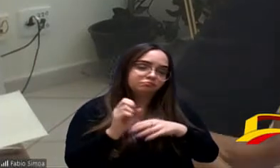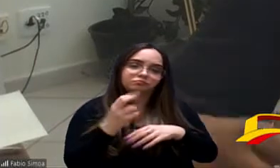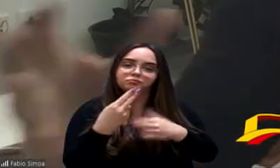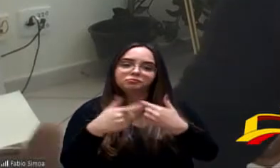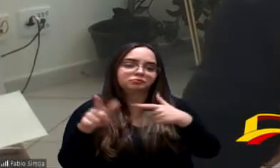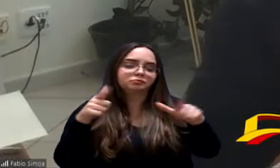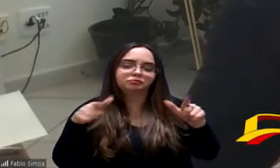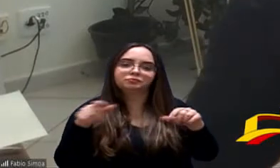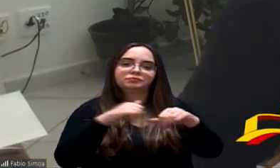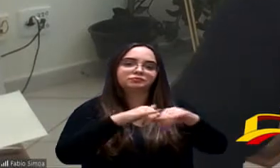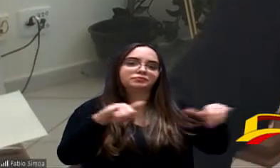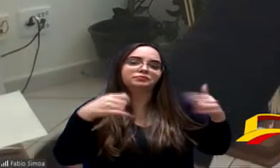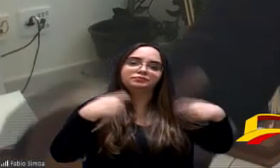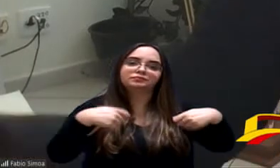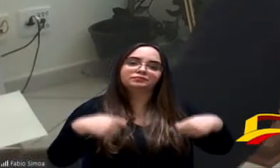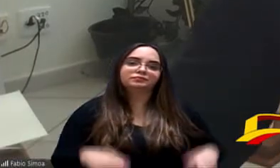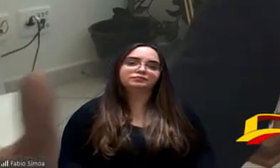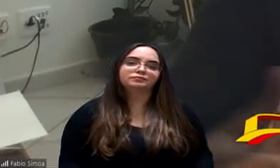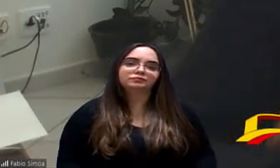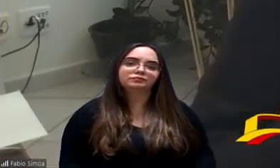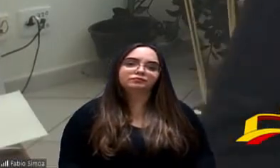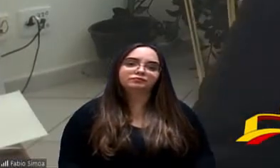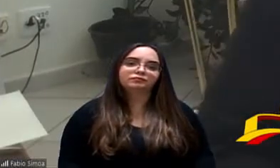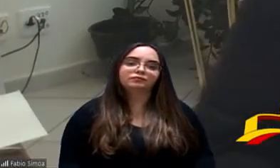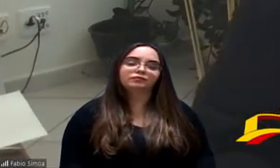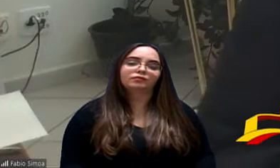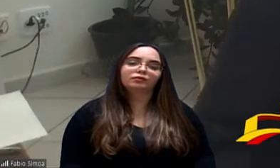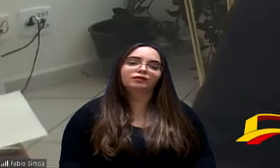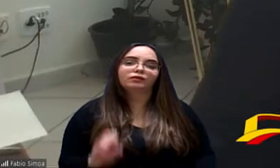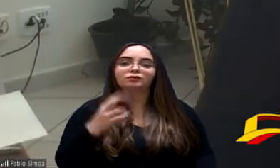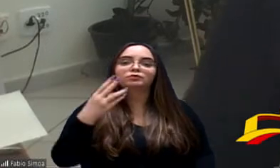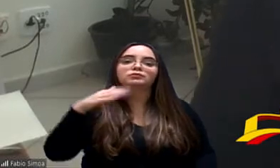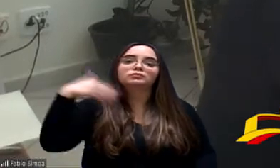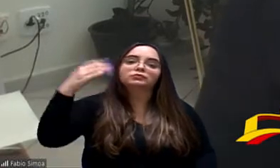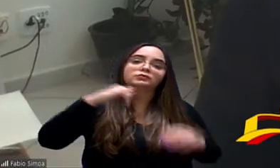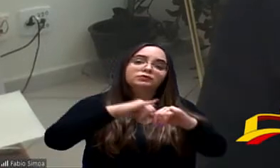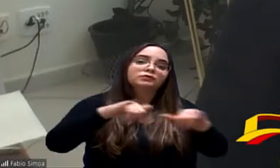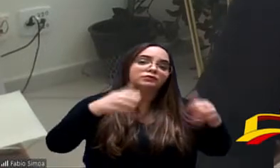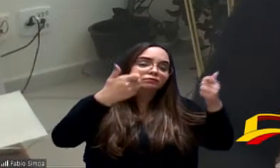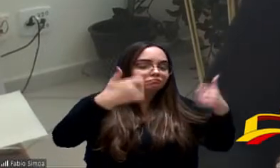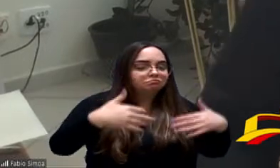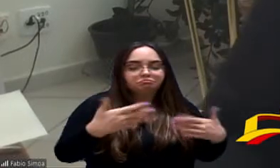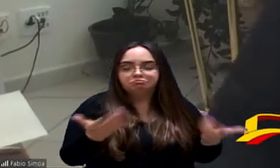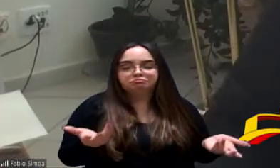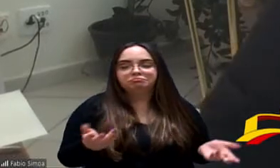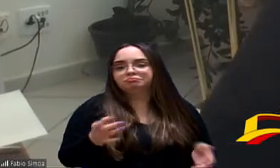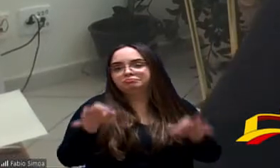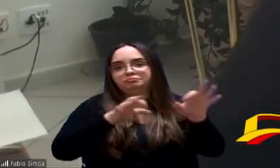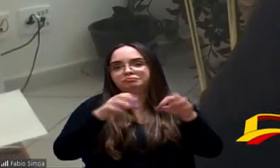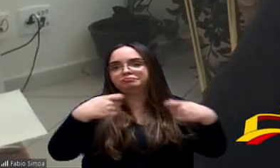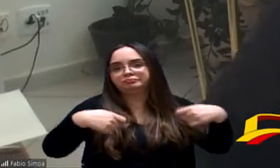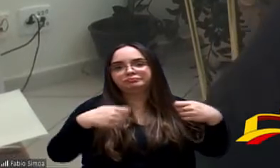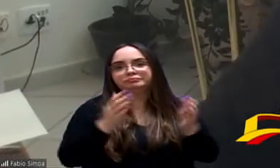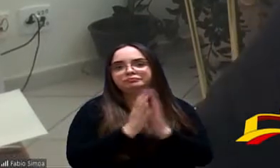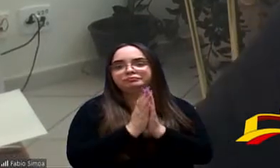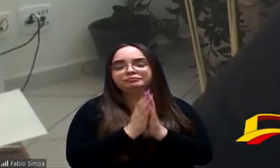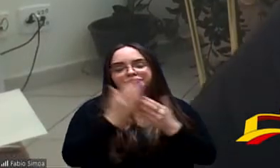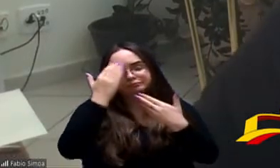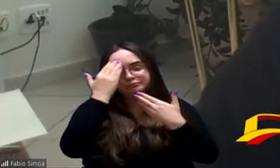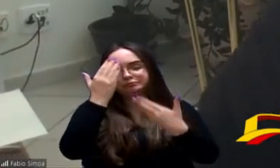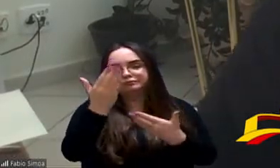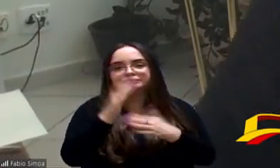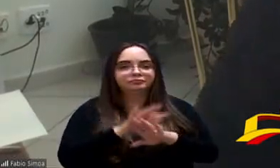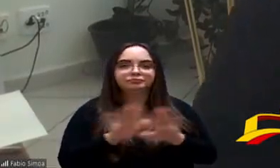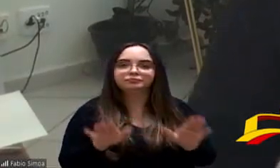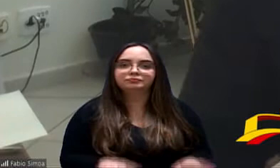mães, as que não foram ainda, não irem, ou depois ter uma outra explicação em relação a isso, tá bom? Obrigado, presidente. Só